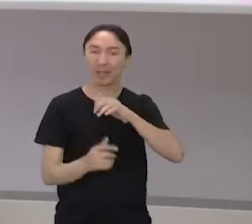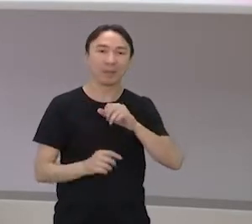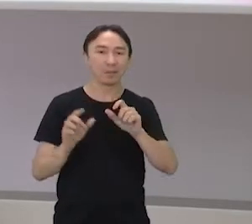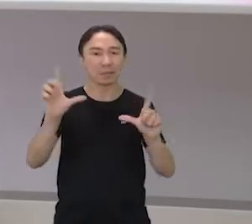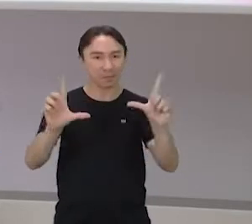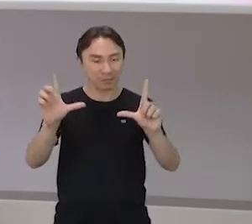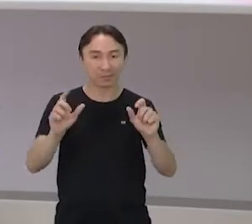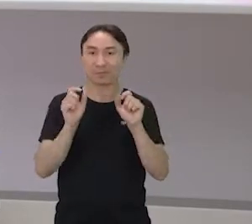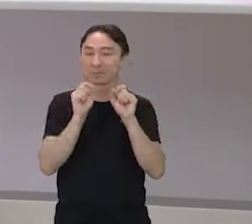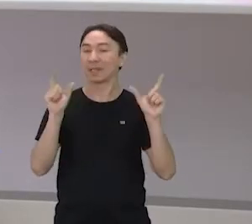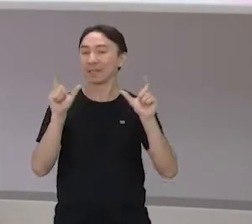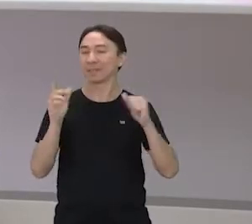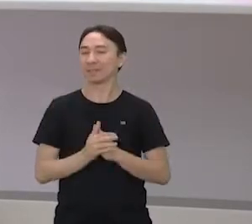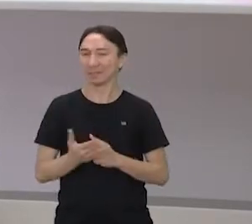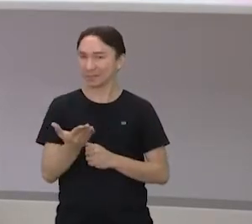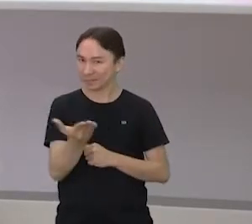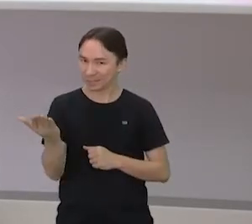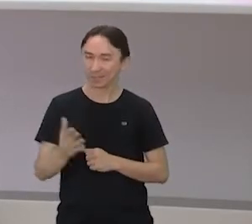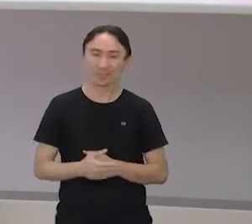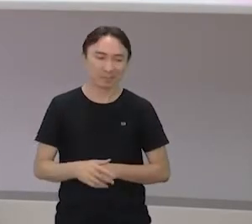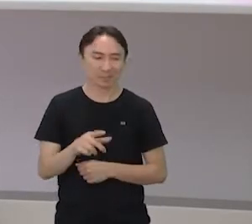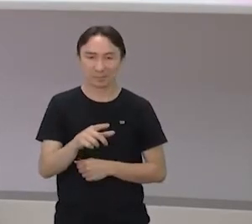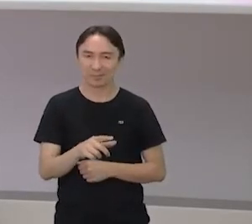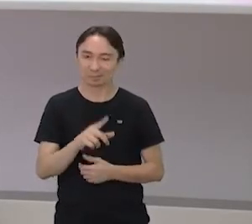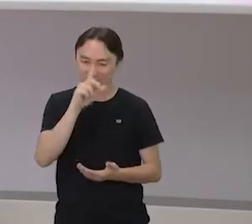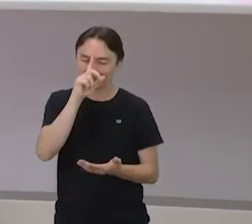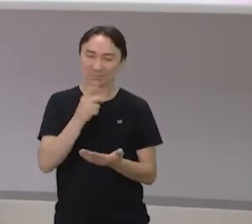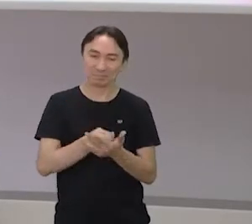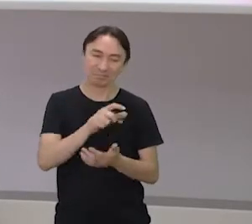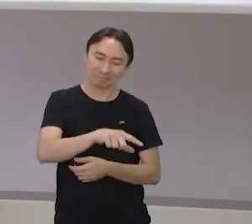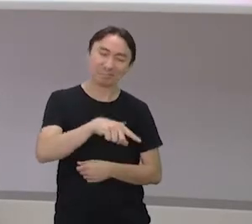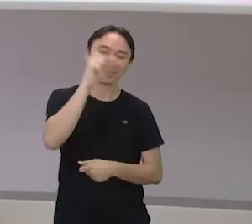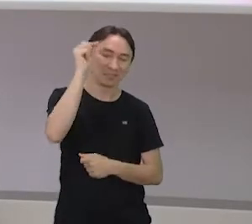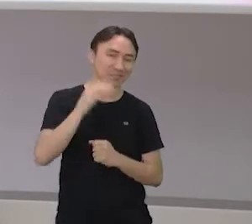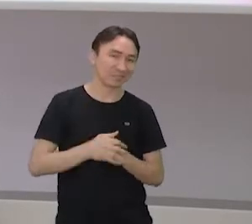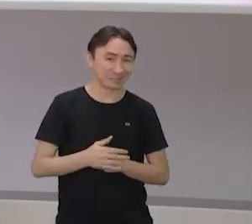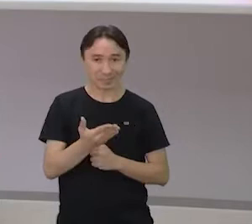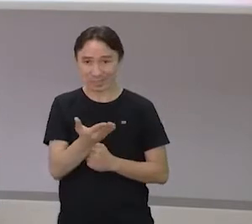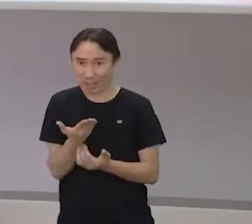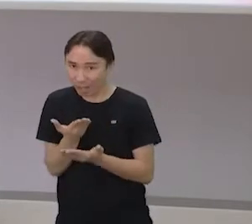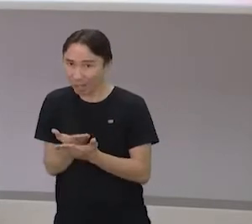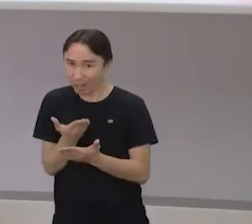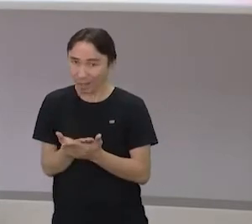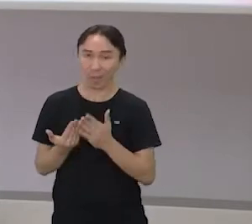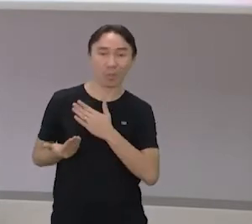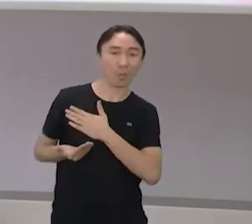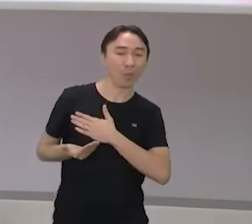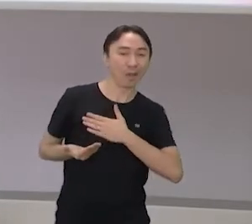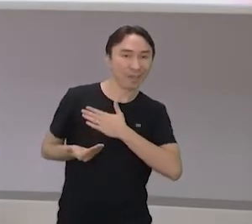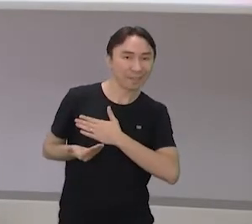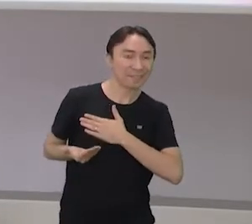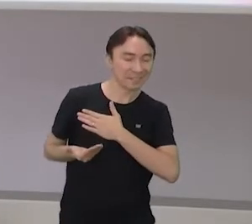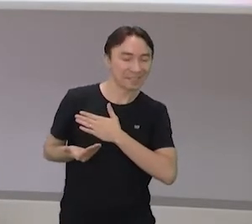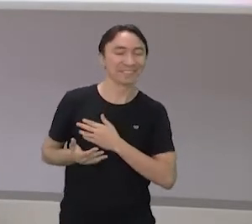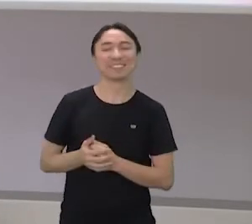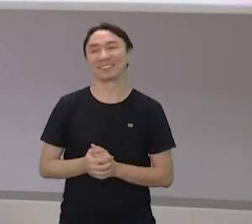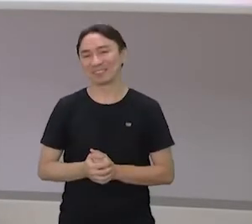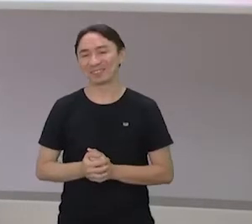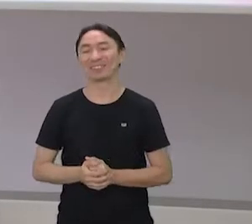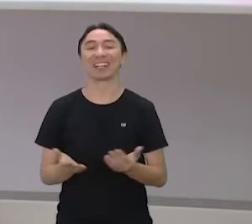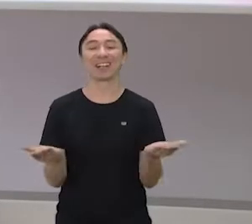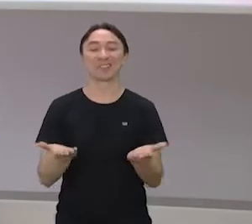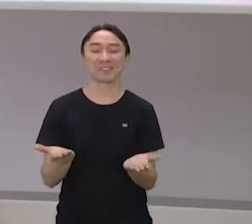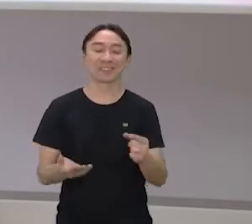vocês estejam gostando das nossas aulas, que vocês tenham aproveitado bastante. E nós